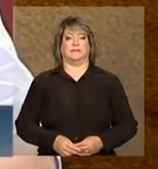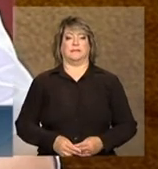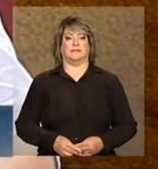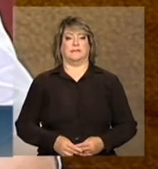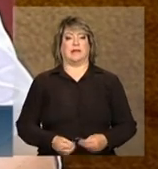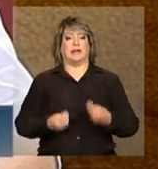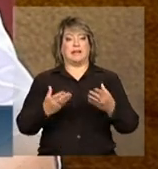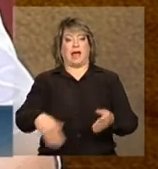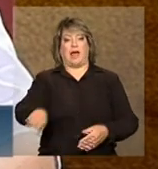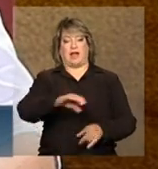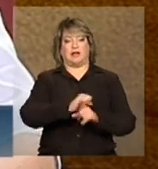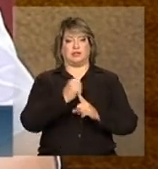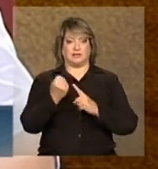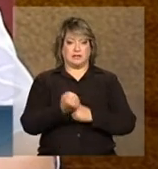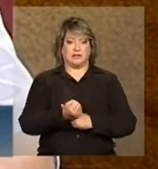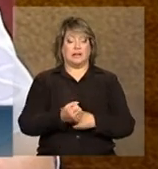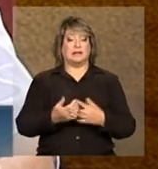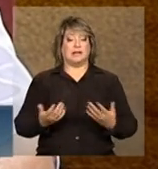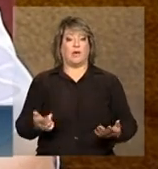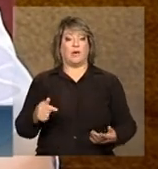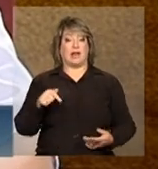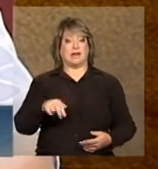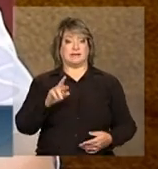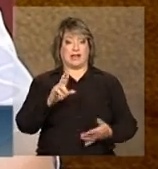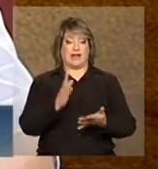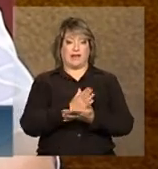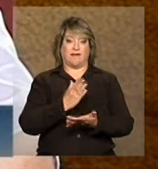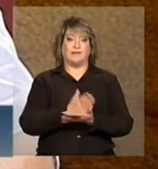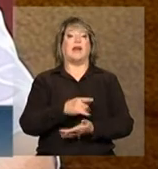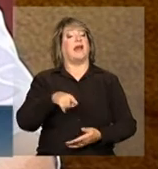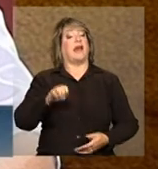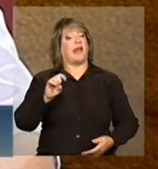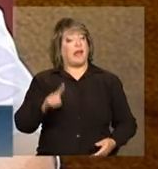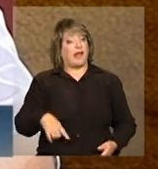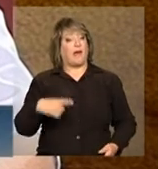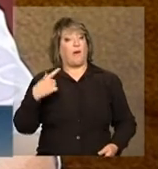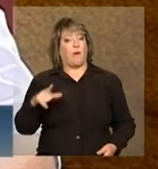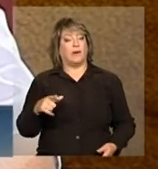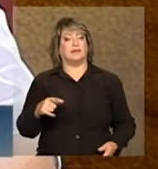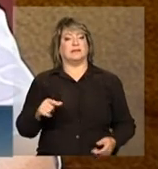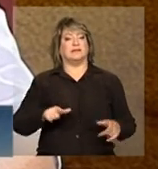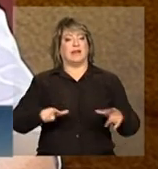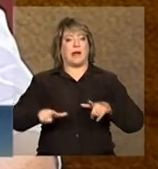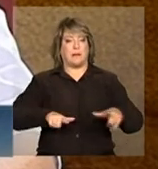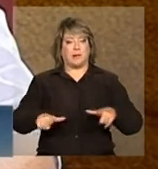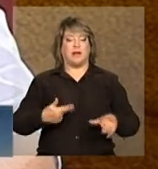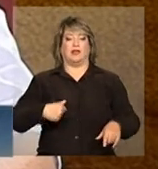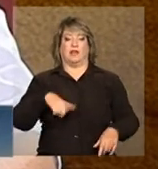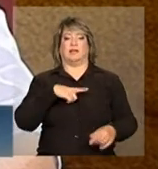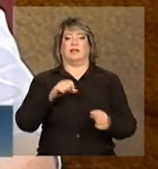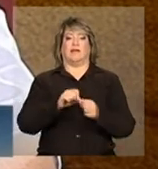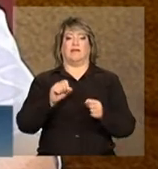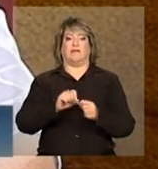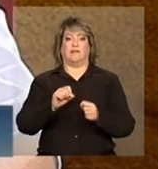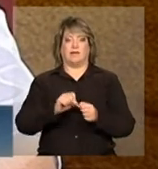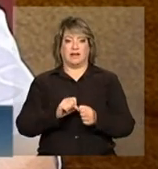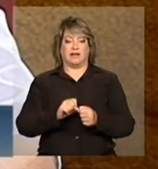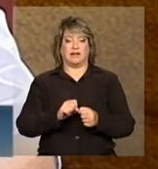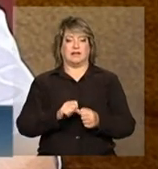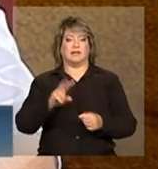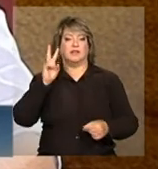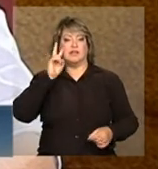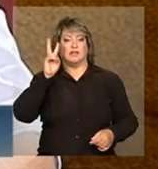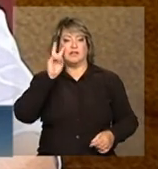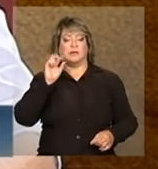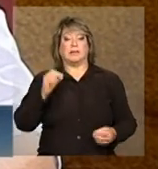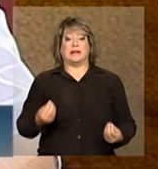para a sociedade. Então, essa revista também é outra iniciativa que a gente tem feito no sentido